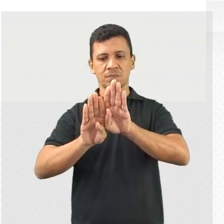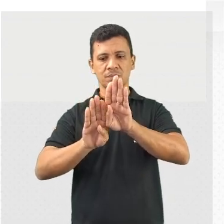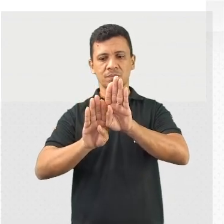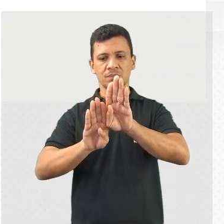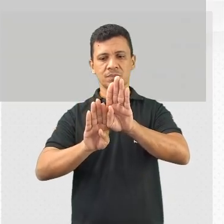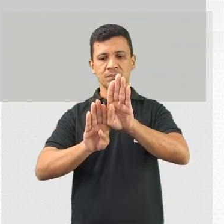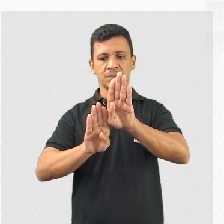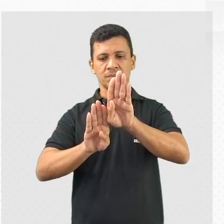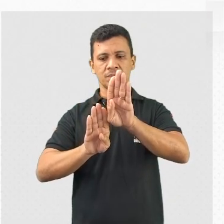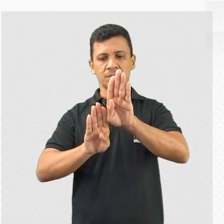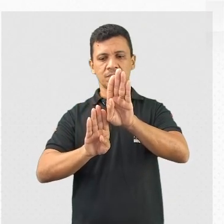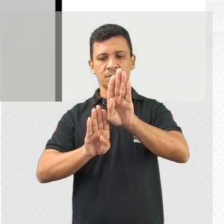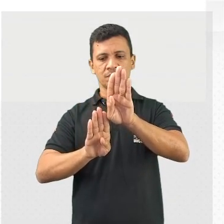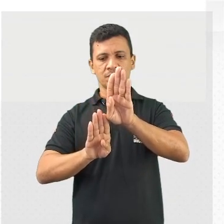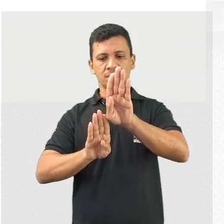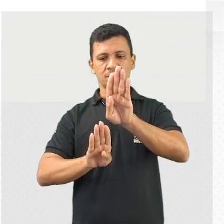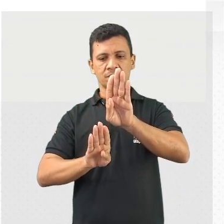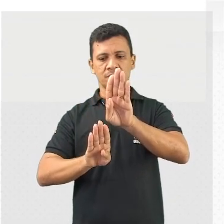limite